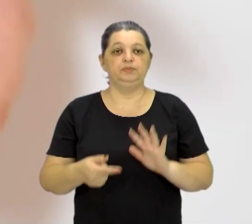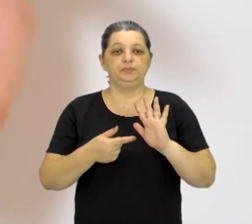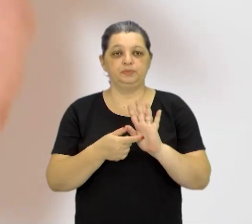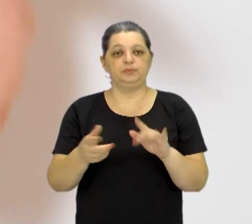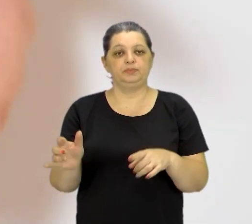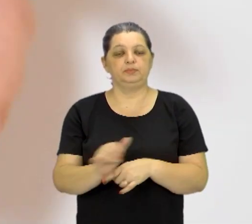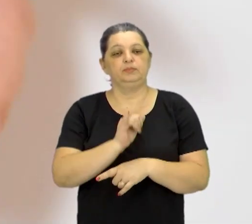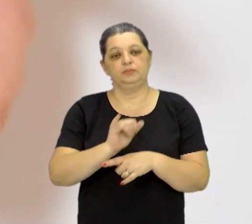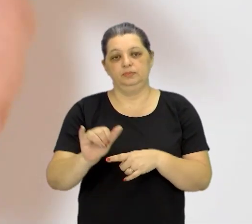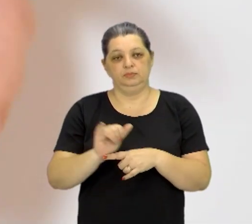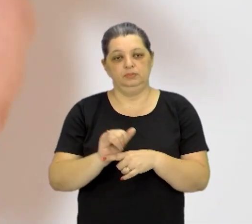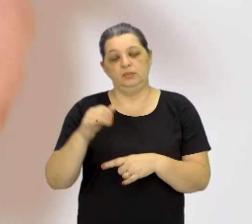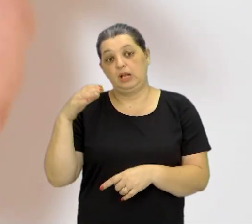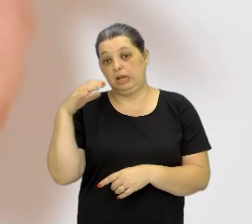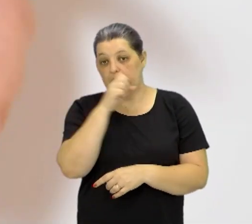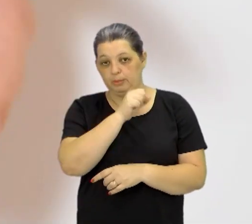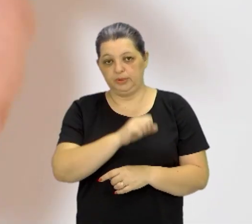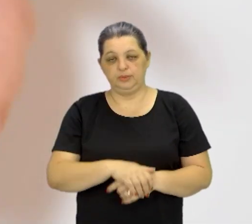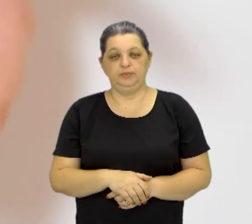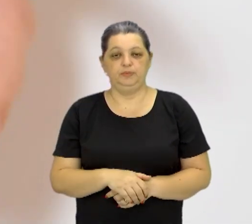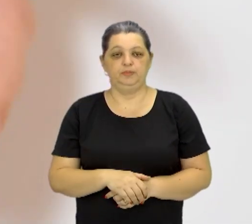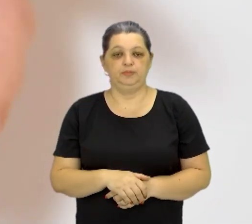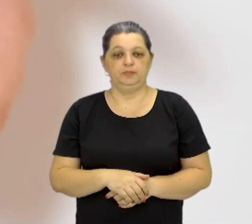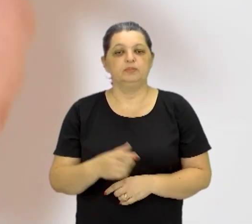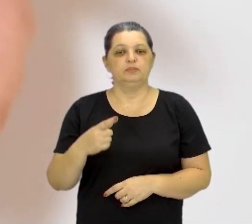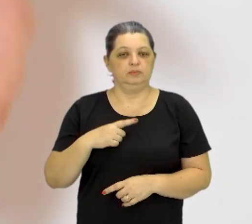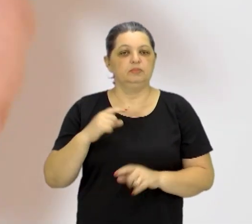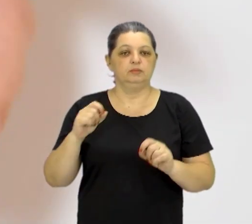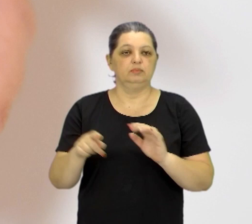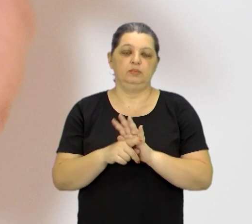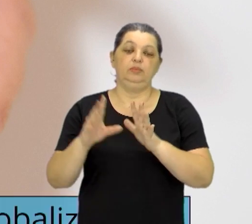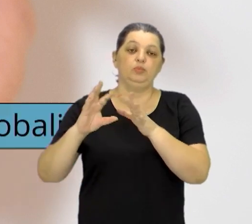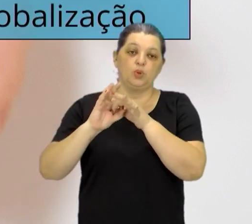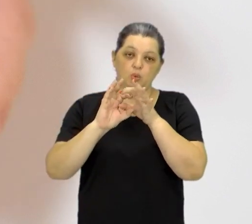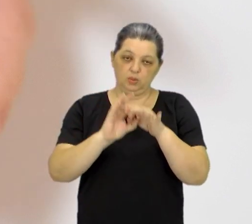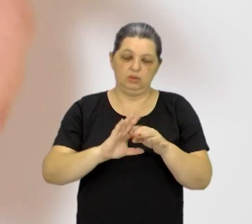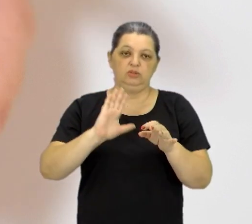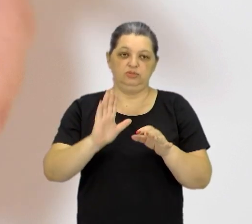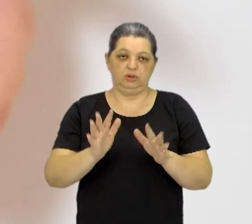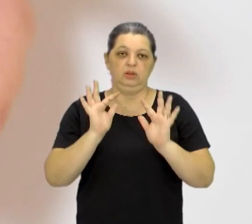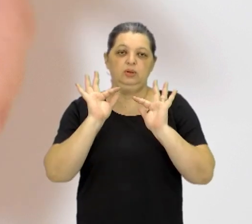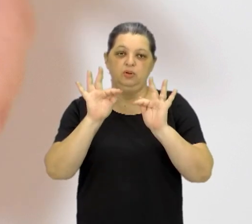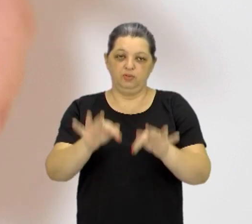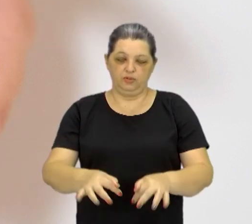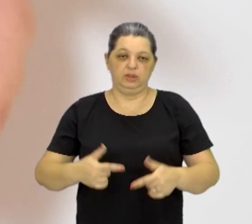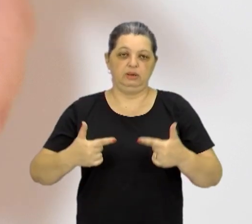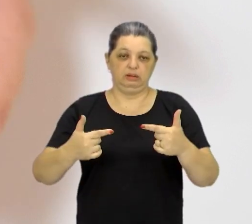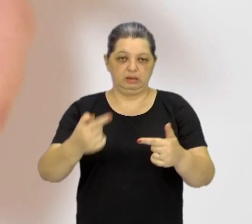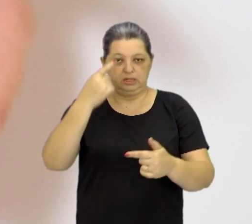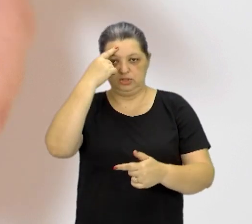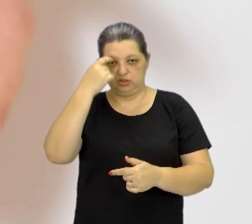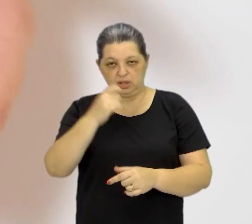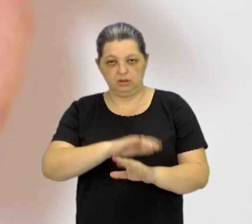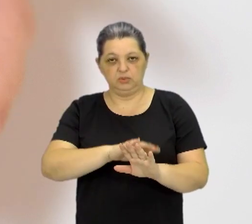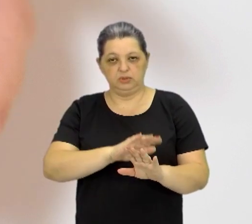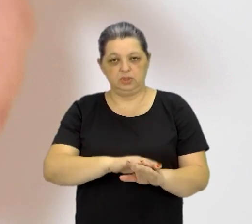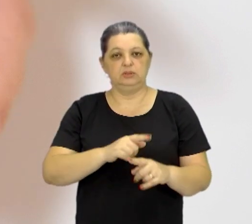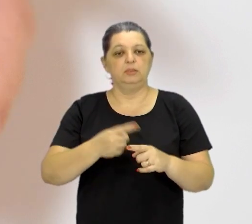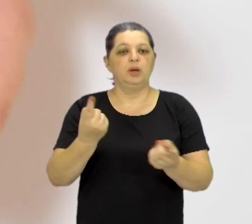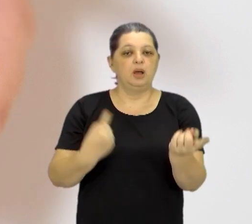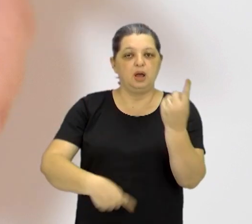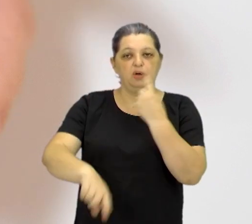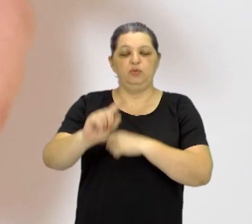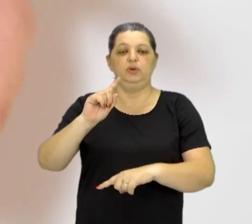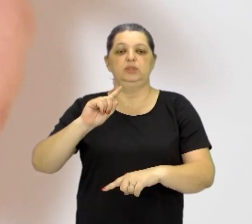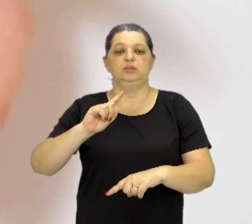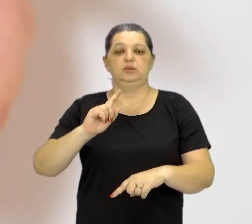para a gente falar sobre isso. Olha lá, então nós estamos nesse contexto, né? Já falamos do fim da Guerra Fria, do avanço da globalização, que é